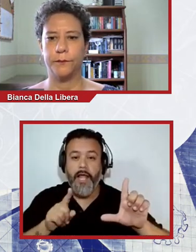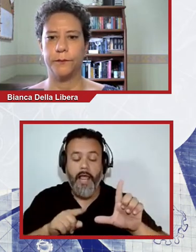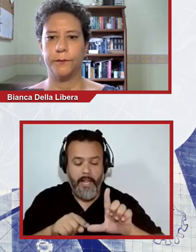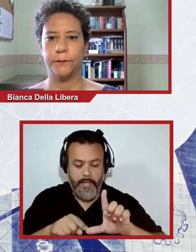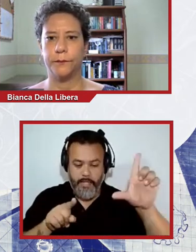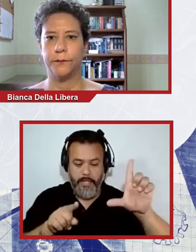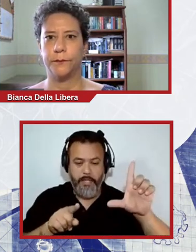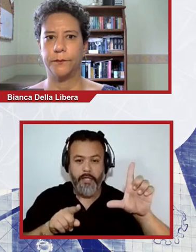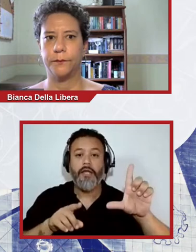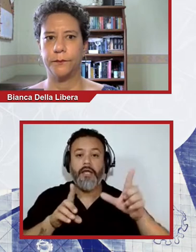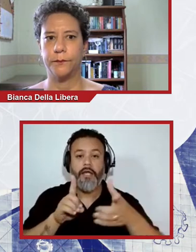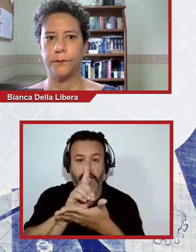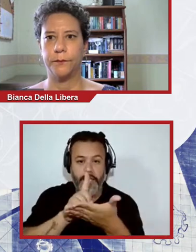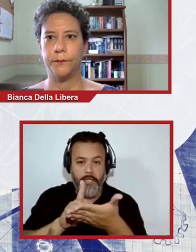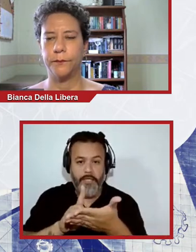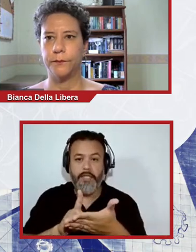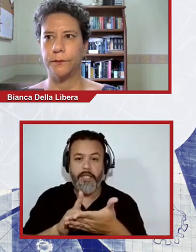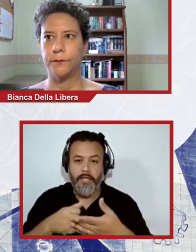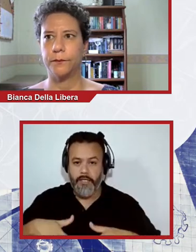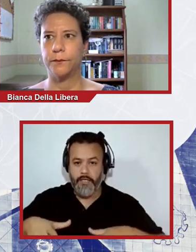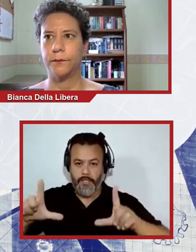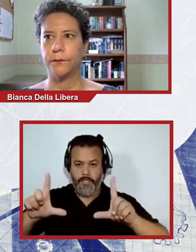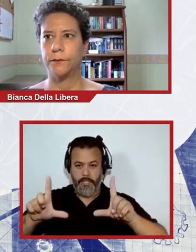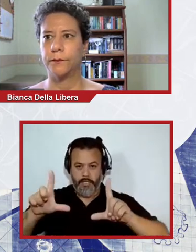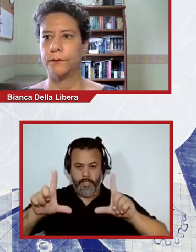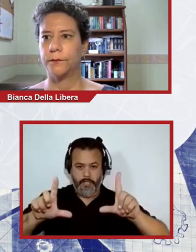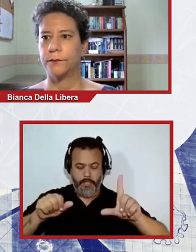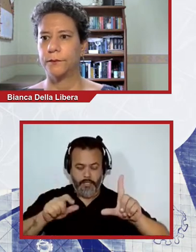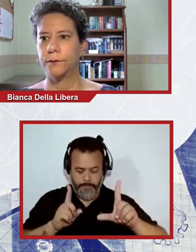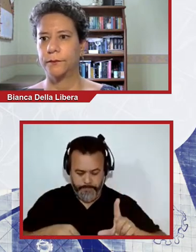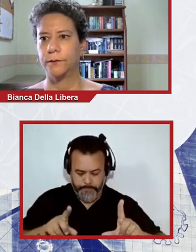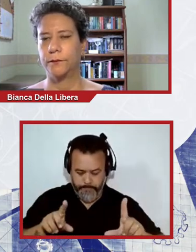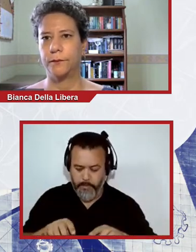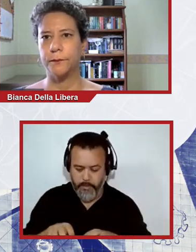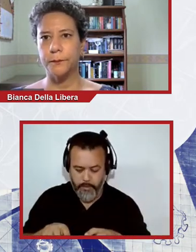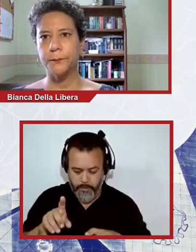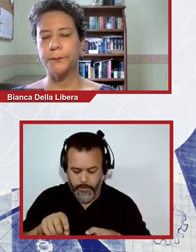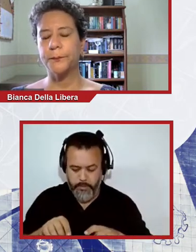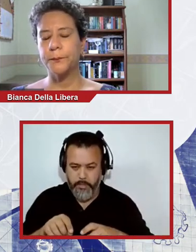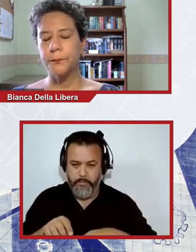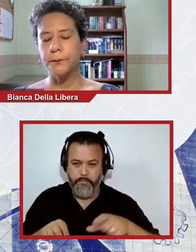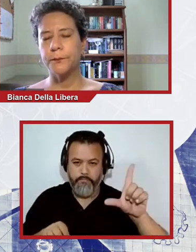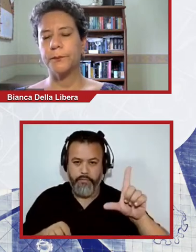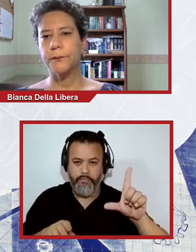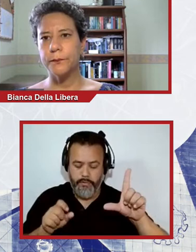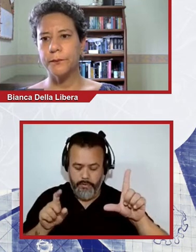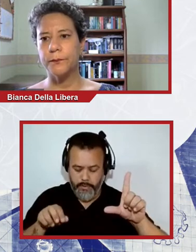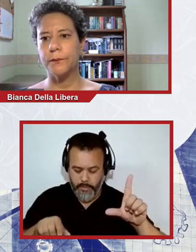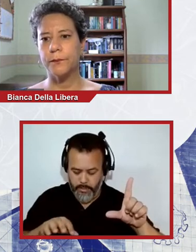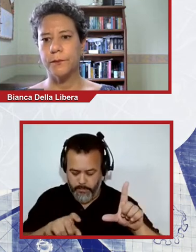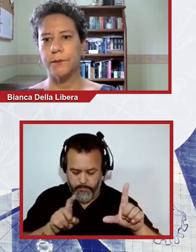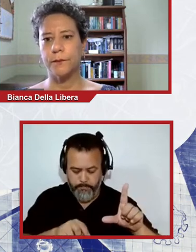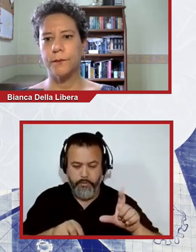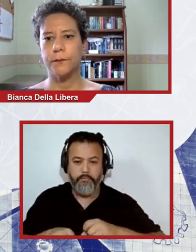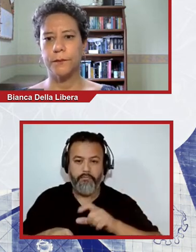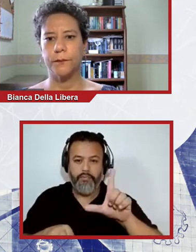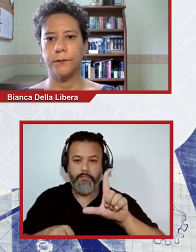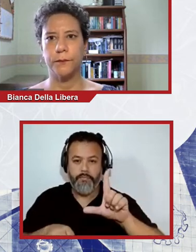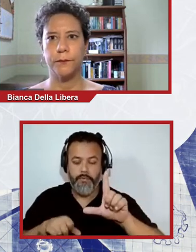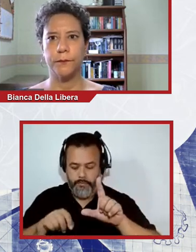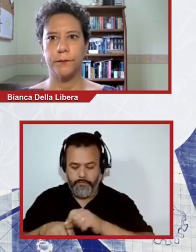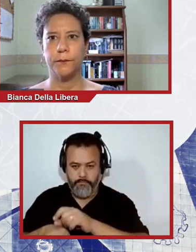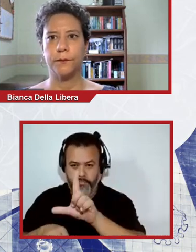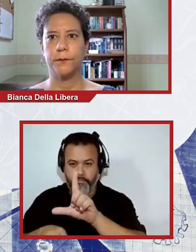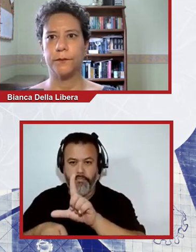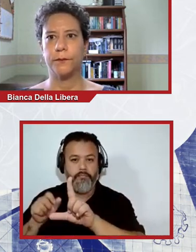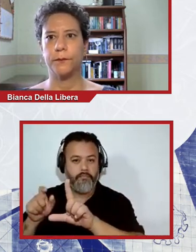letra. Esse programa foi o primeiro programa que deu acesso a um cego aqui no Brasil ao uso do computador, chamava-se